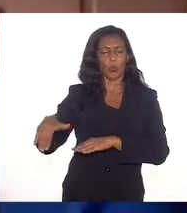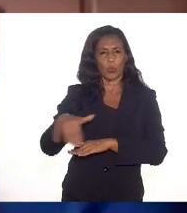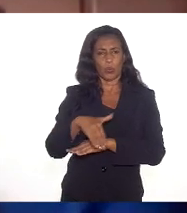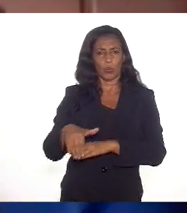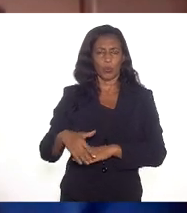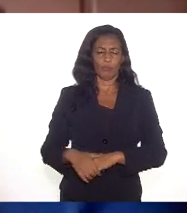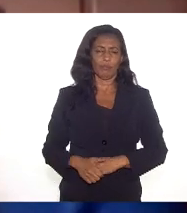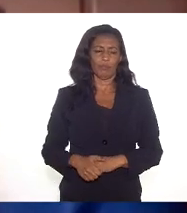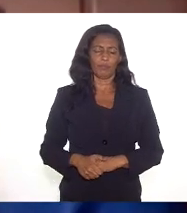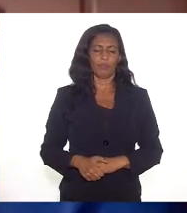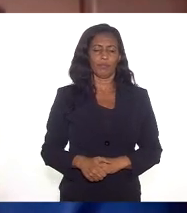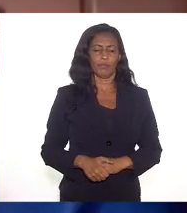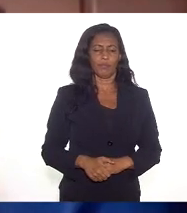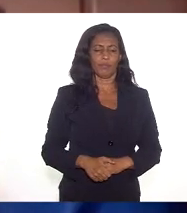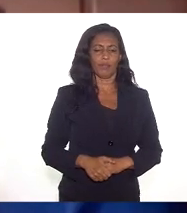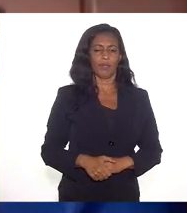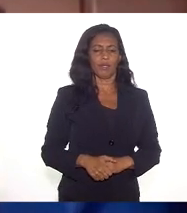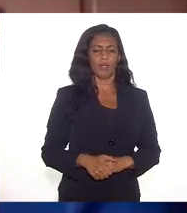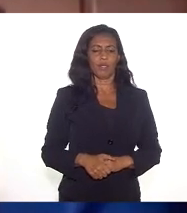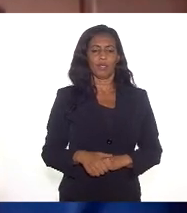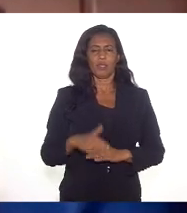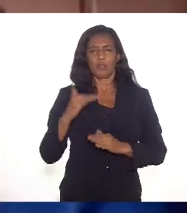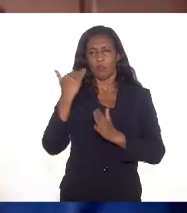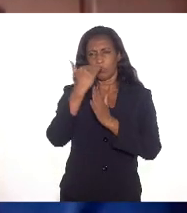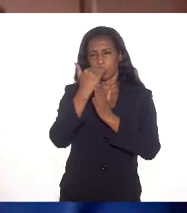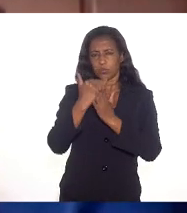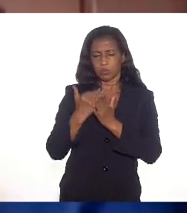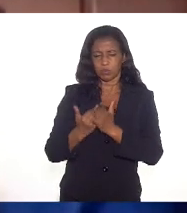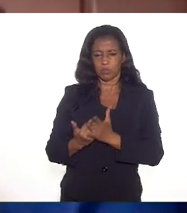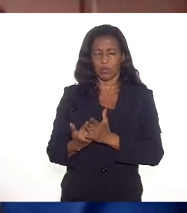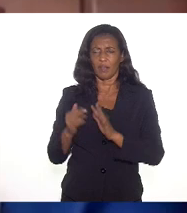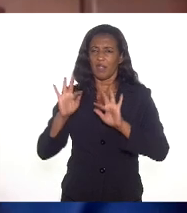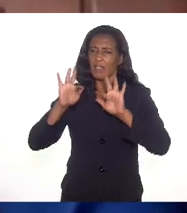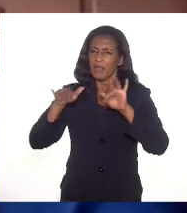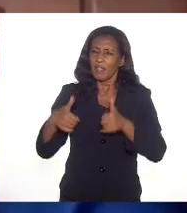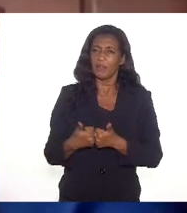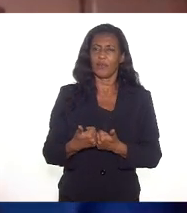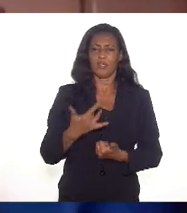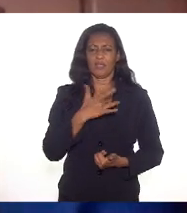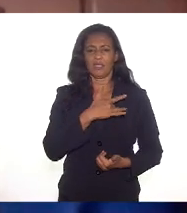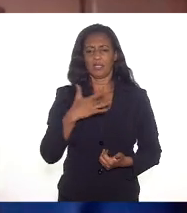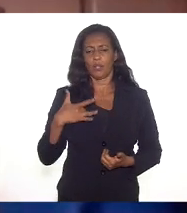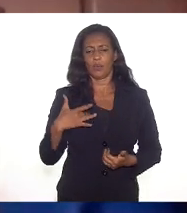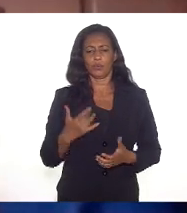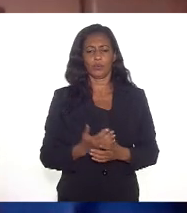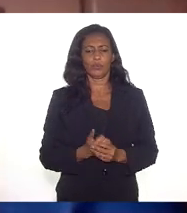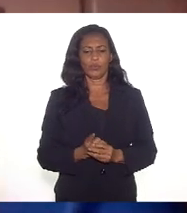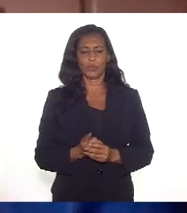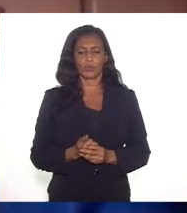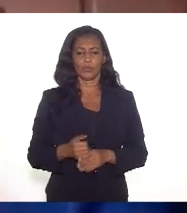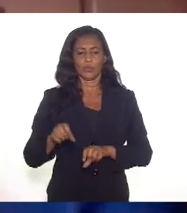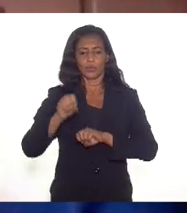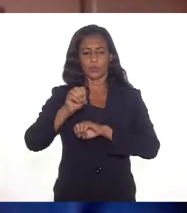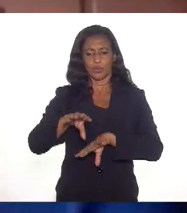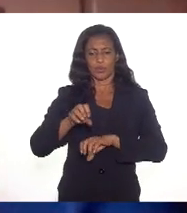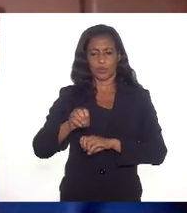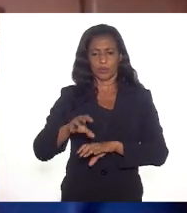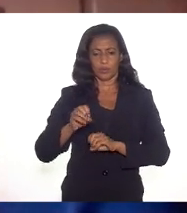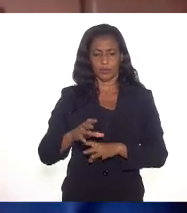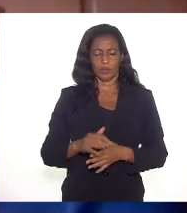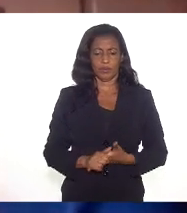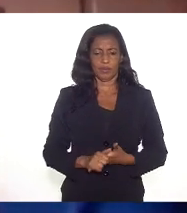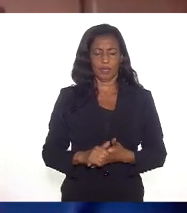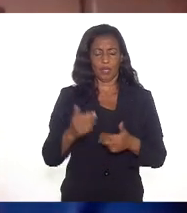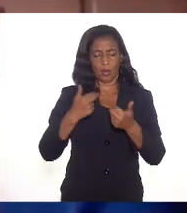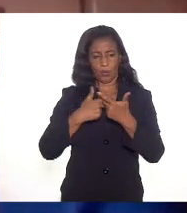do arruamento, do ordenamento, enfim, são da saúde, da educação,